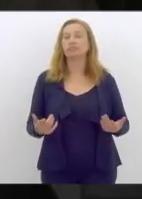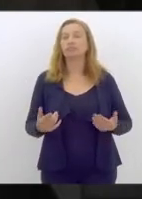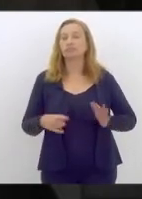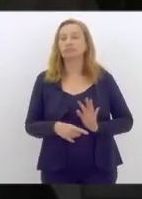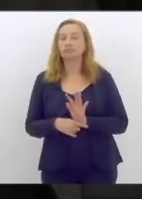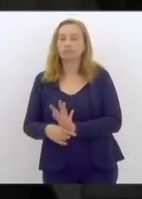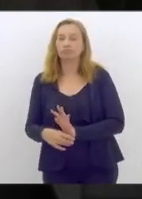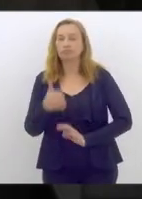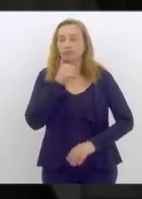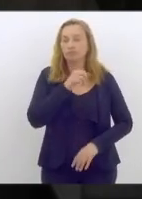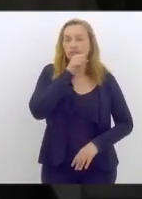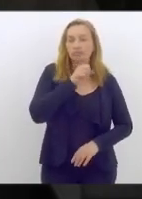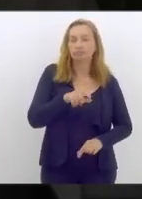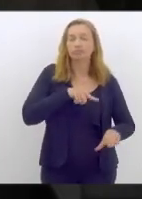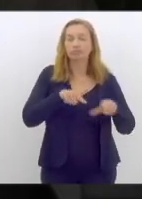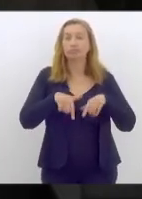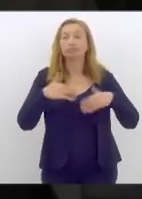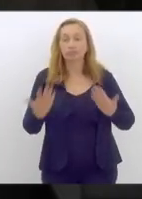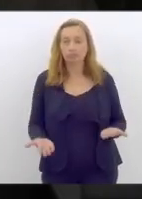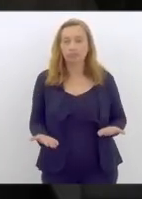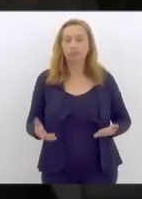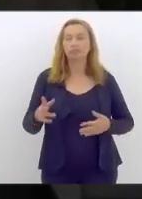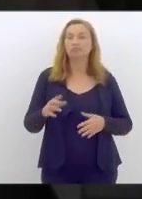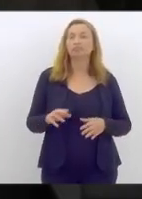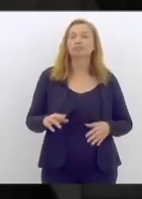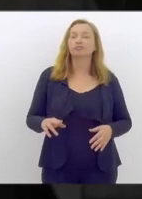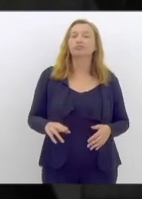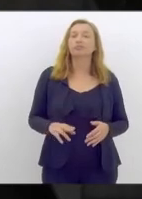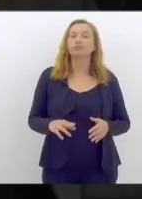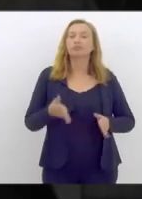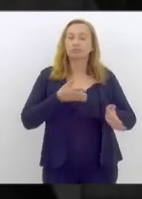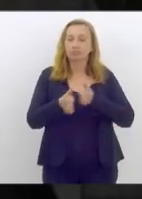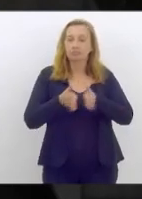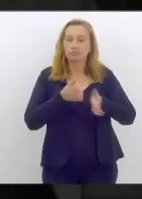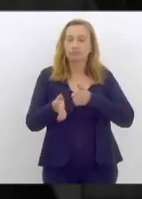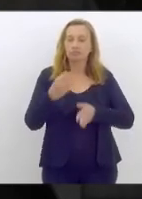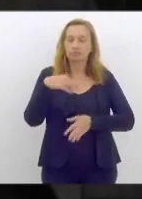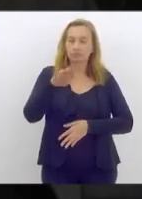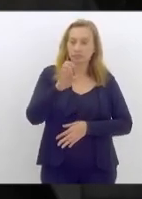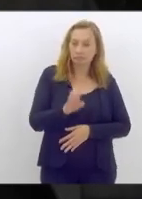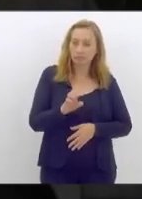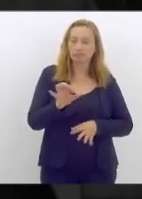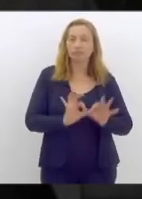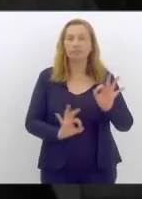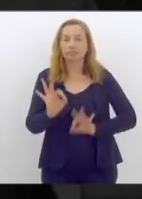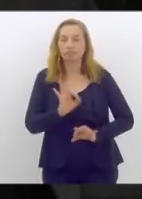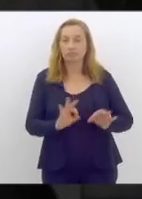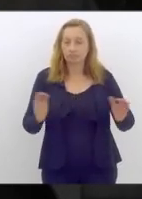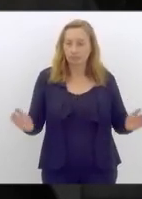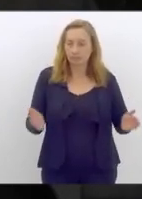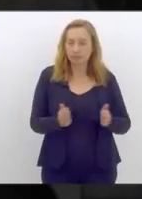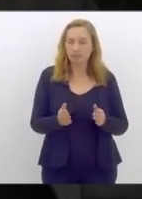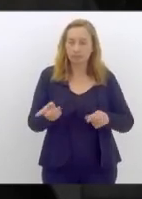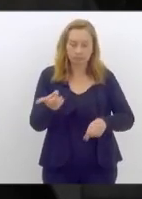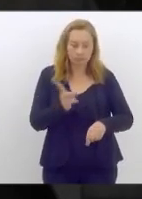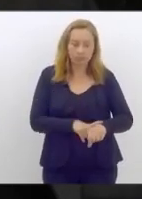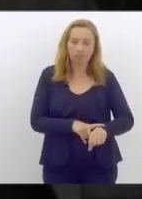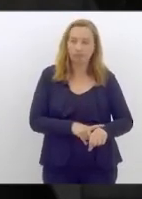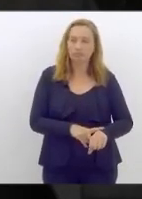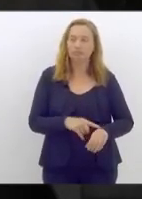das Mães trabalhadoras então a universalização da nossa creche no plano de Médio prazo para que os municípios brasileiros